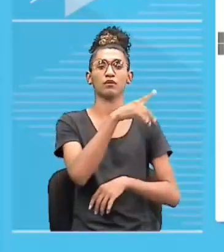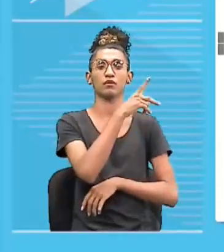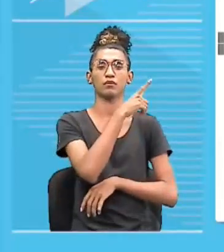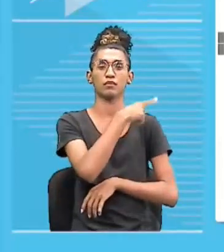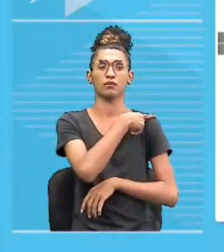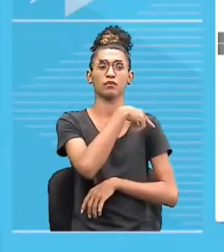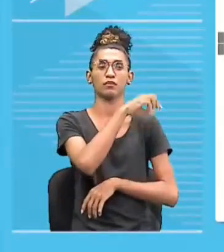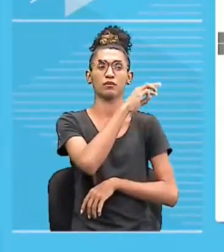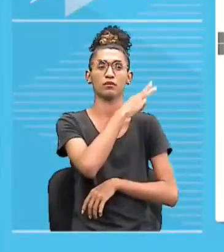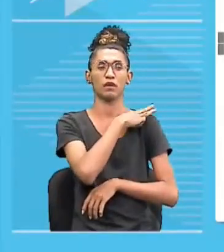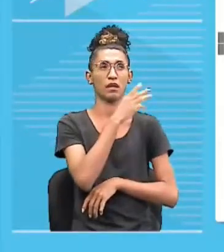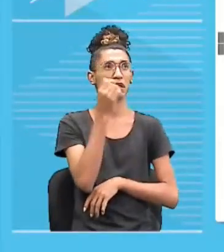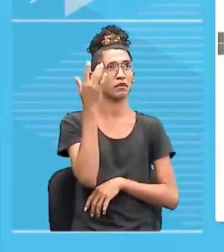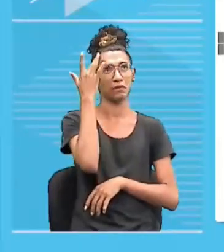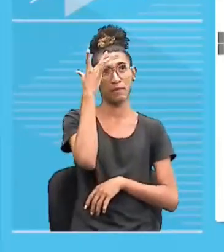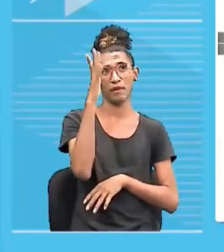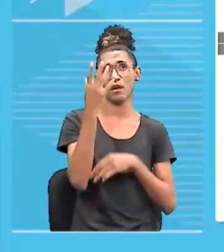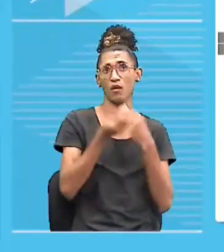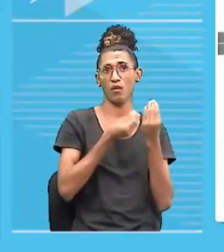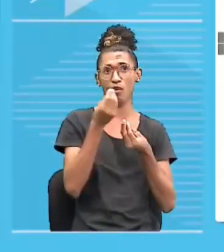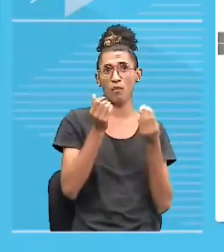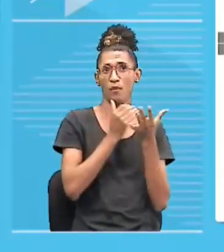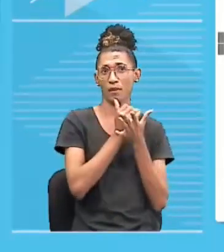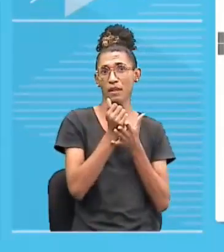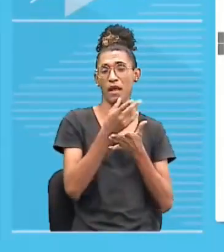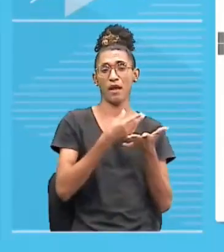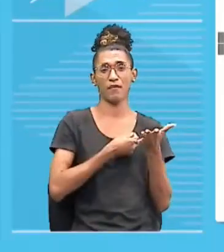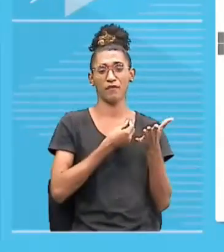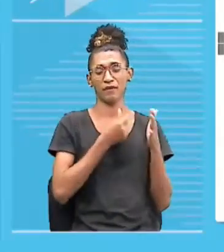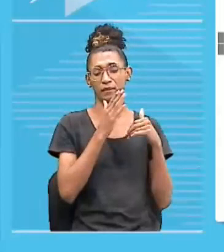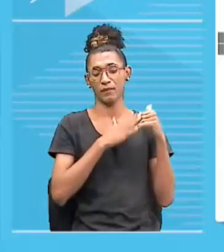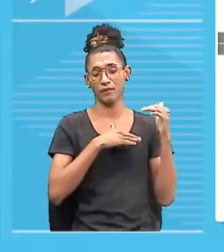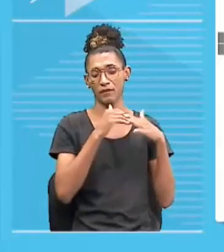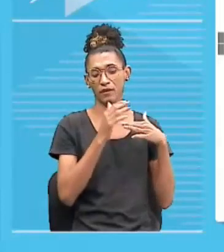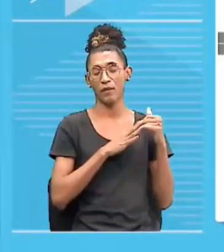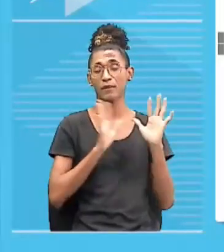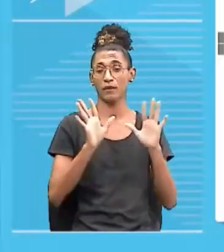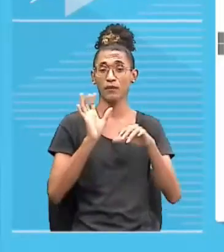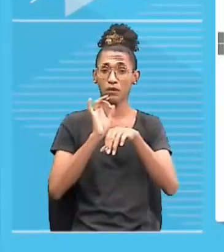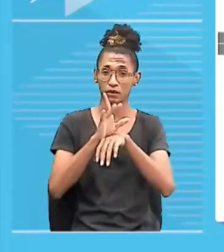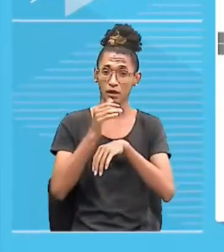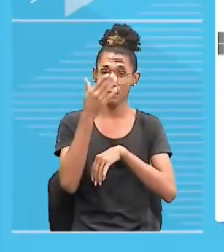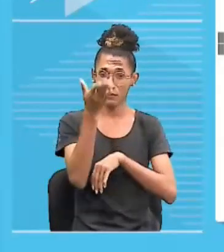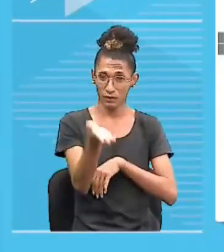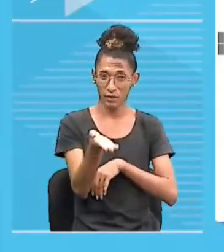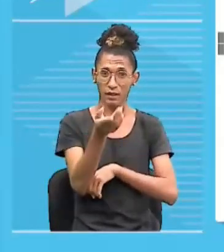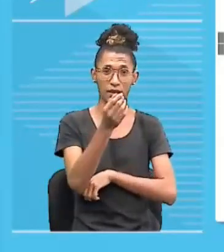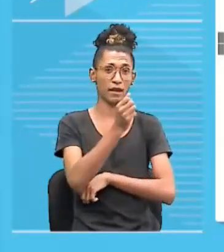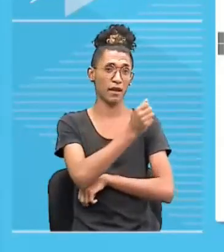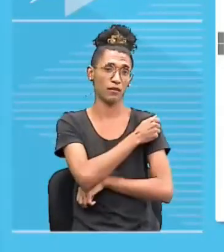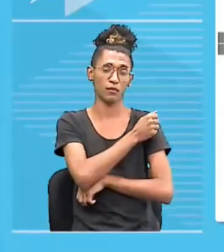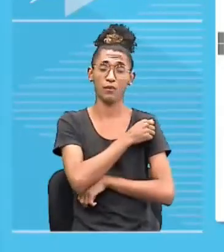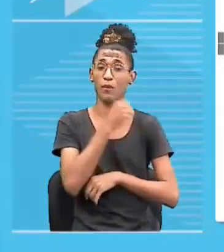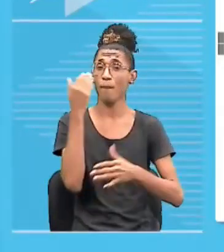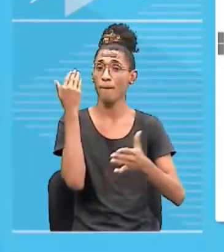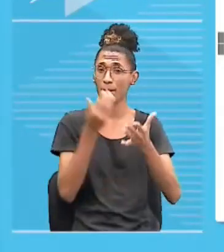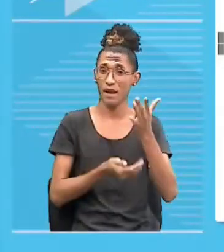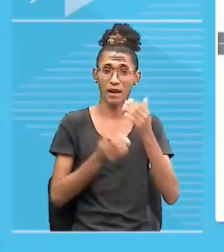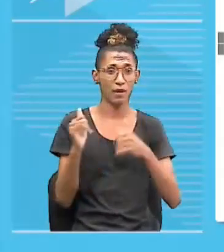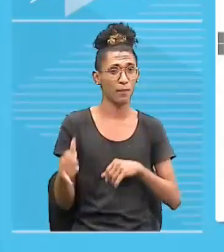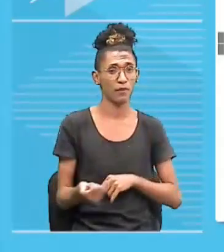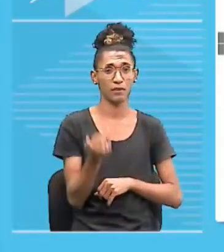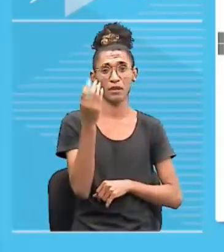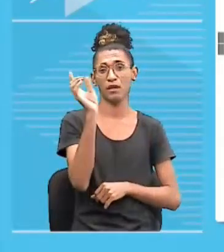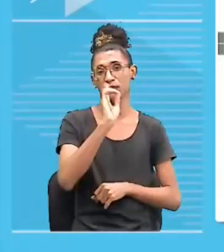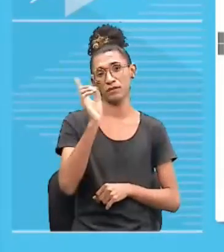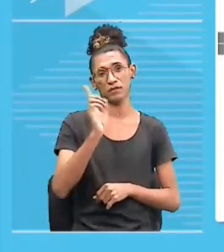por onde começar a minha vida profissional, galerinha, não percam as oportunidades. Não percam as oportunidades.